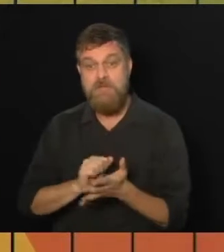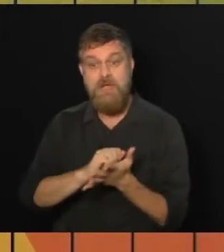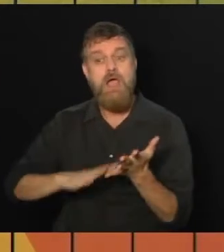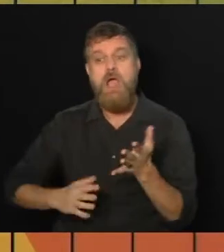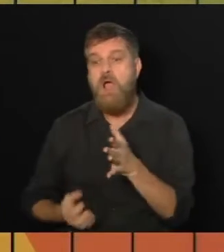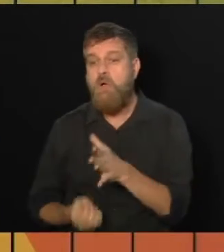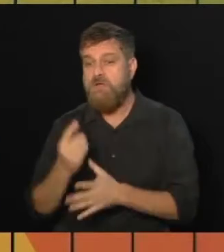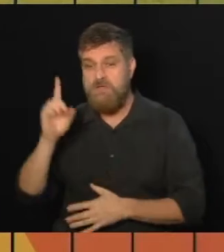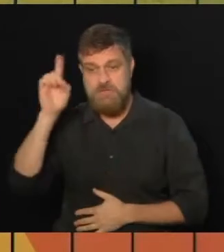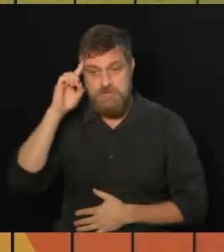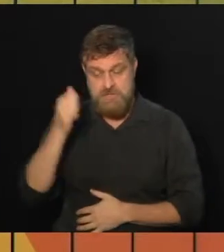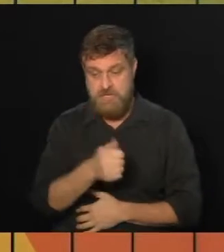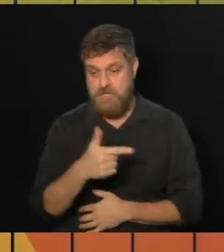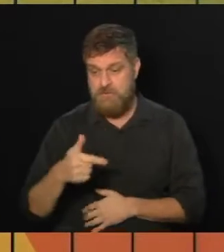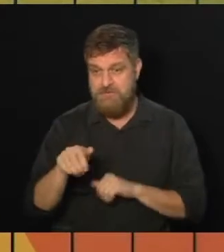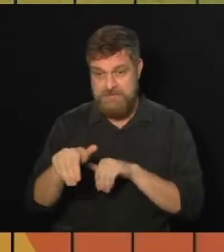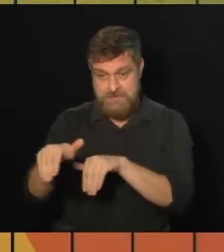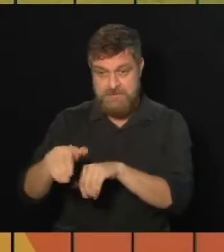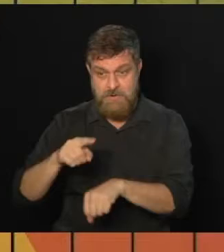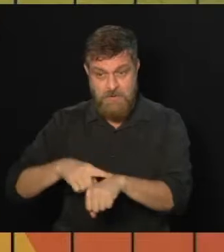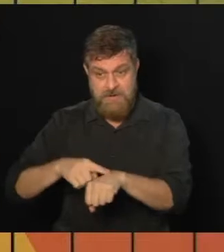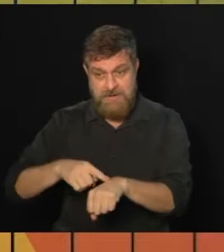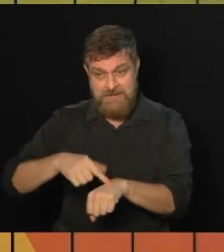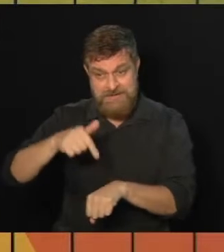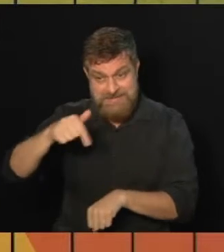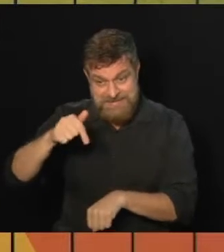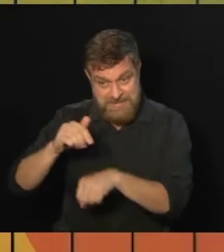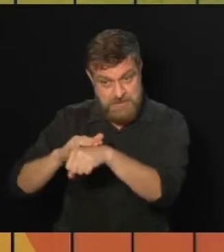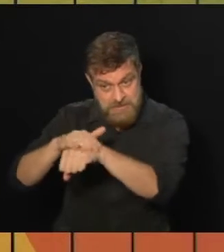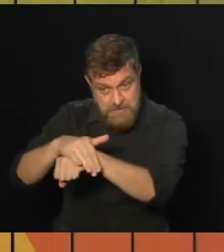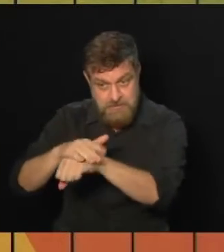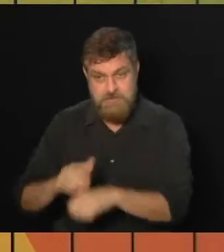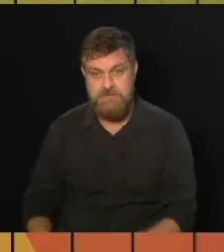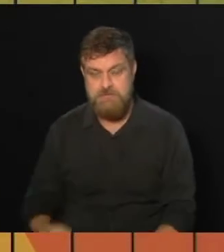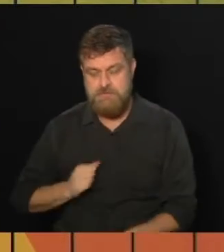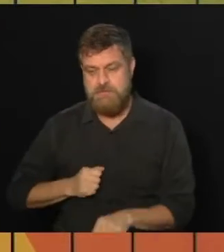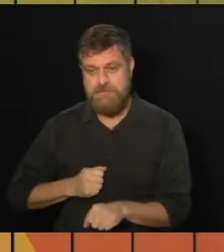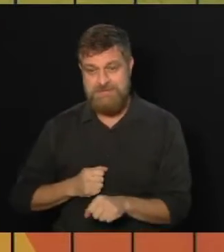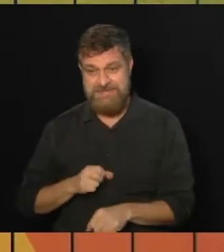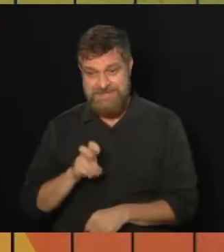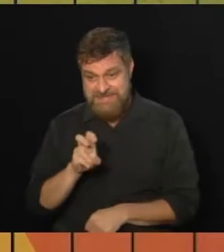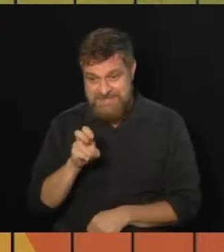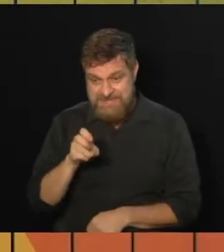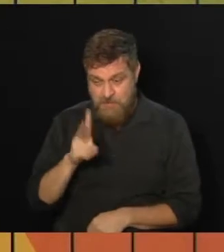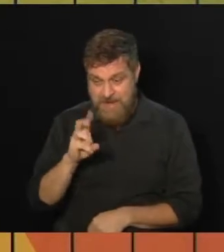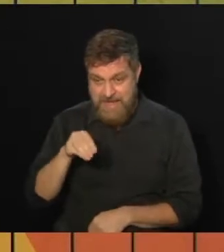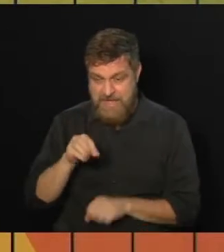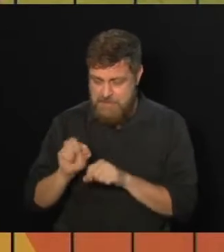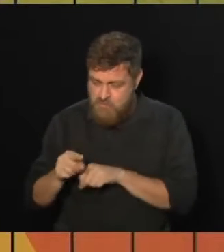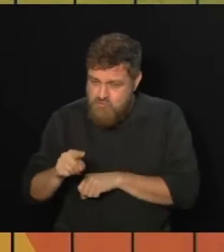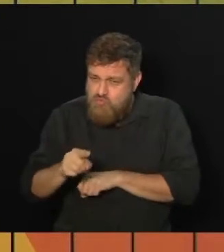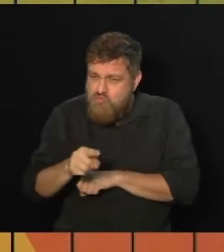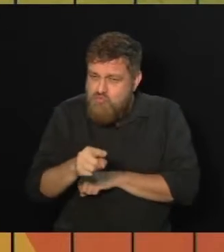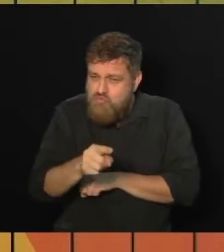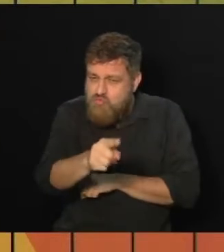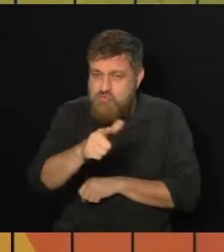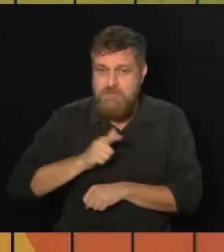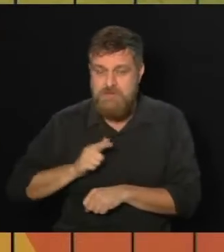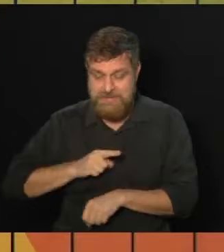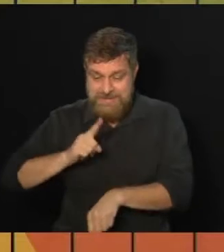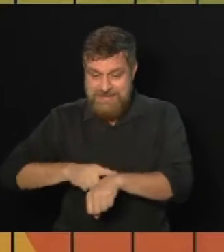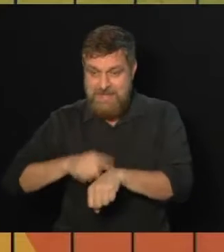dia 12 de setembro, às 7 horas da noite. O percurso tem 5 quilômetros. Durante a